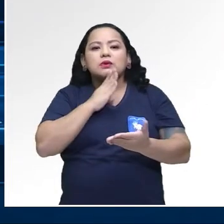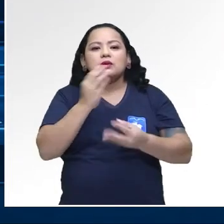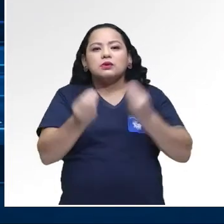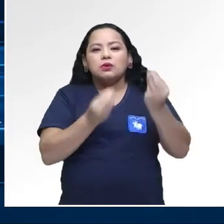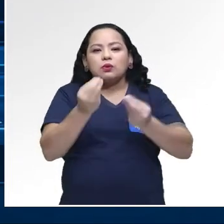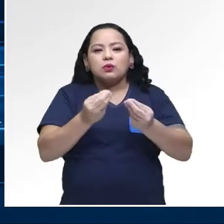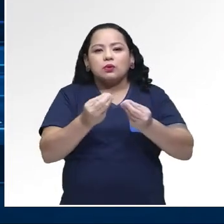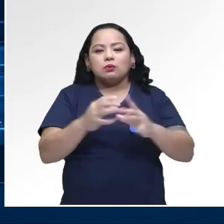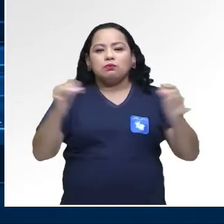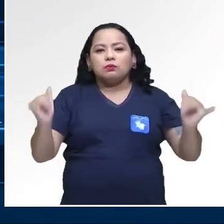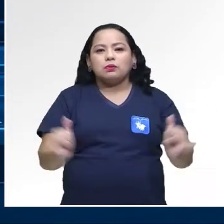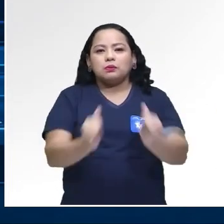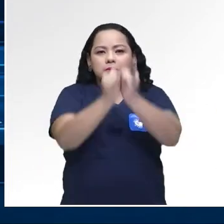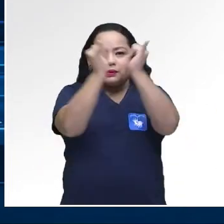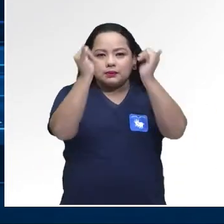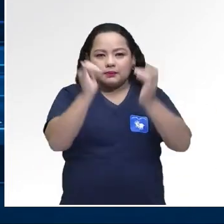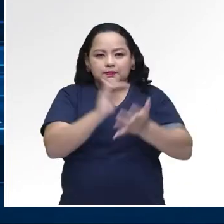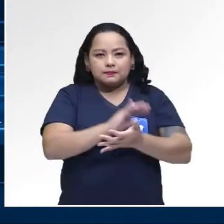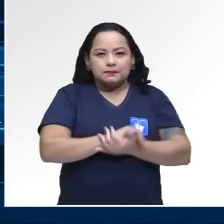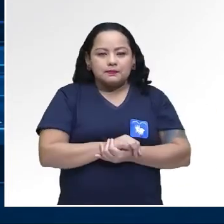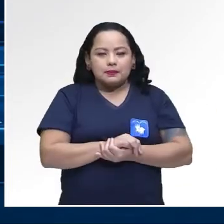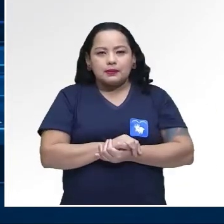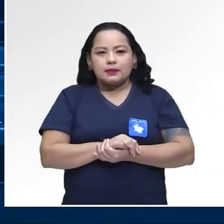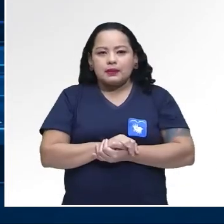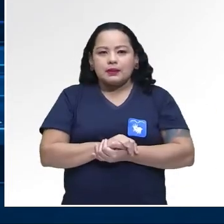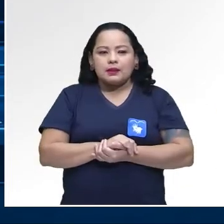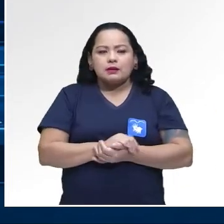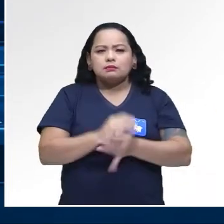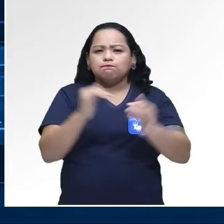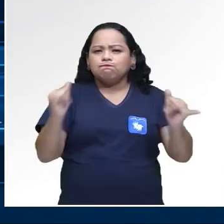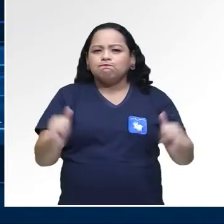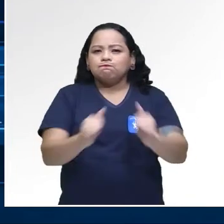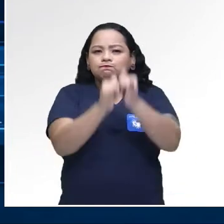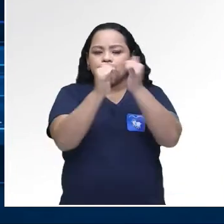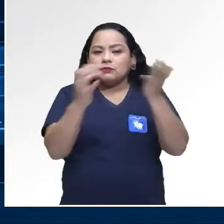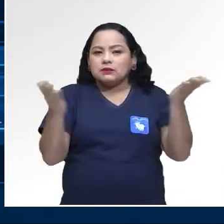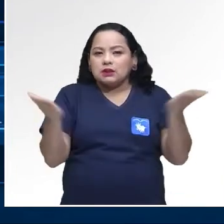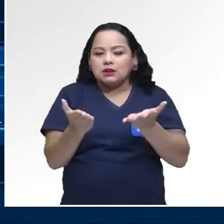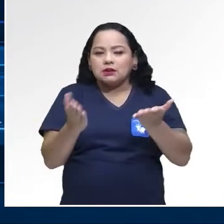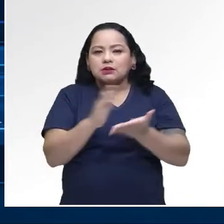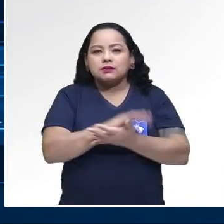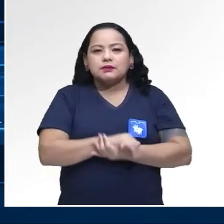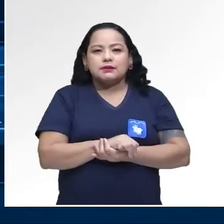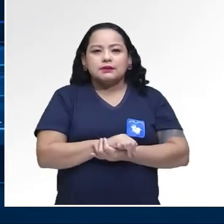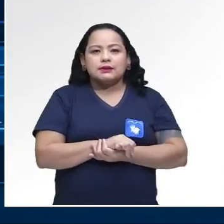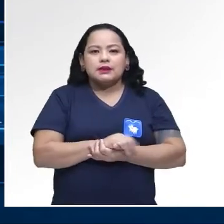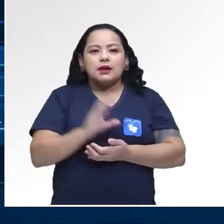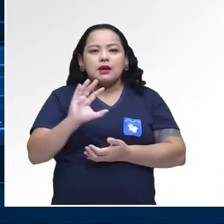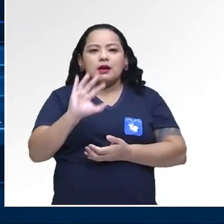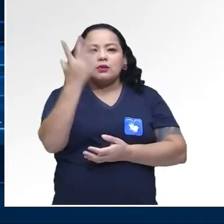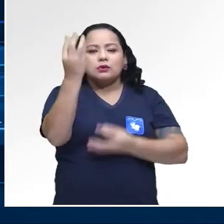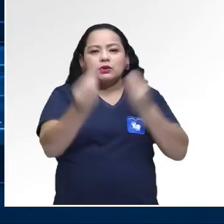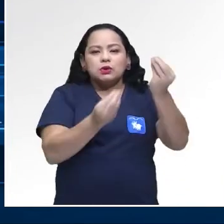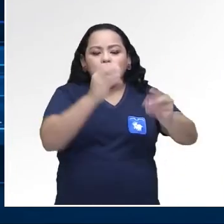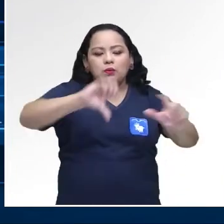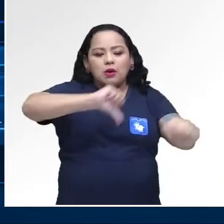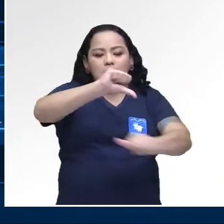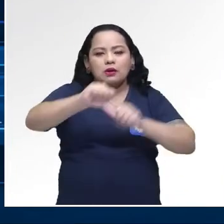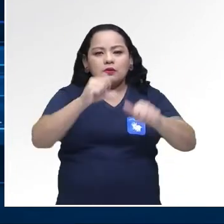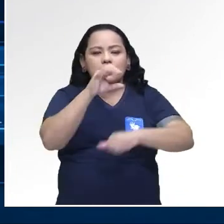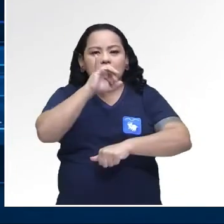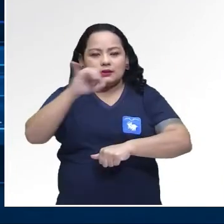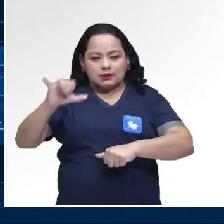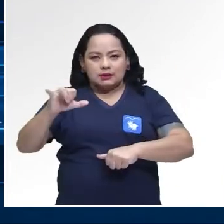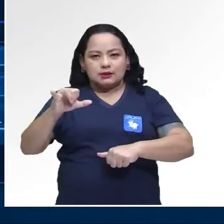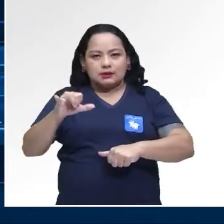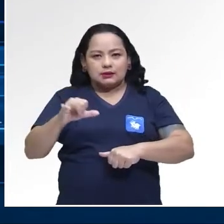usina hidrelétrica. Olha só, no caso da usina hidrelétrica, ocorre a transformação de